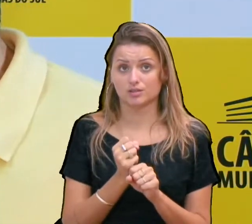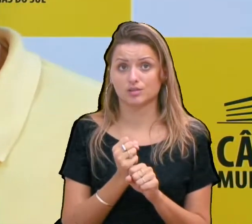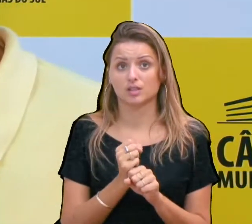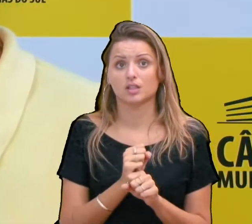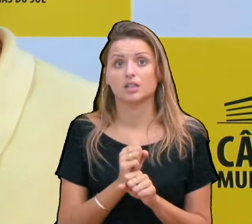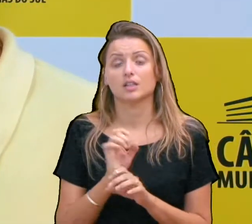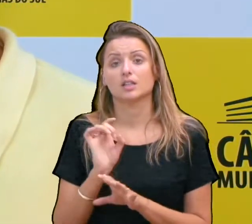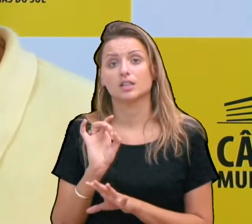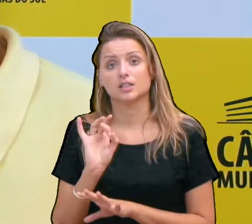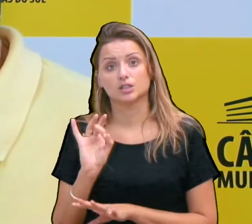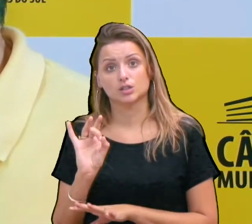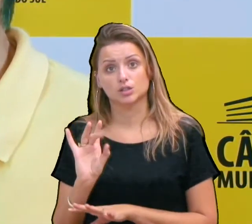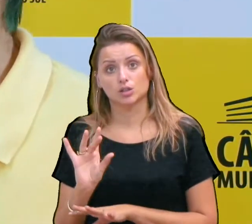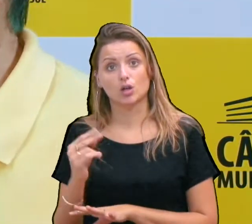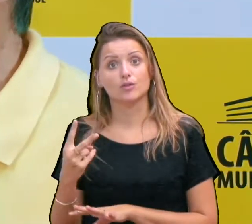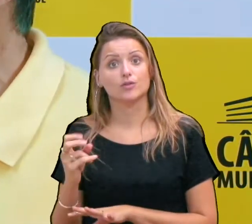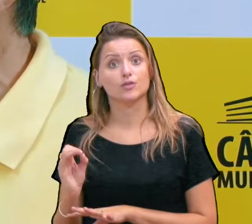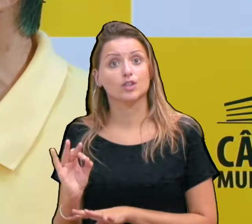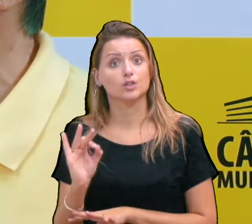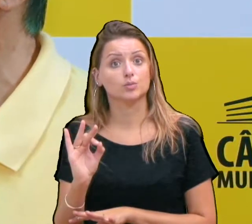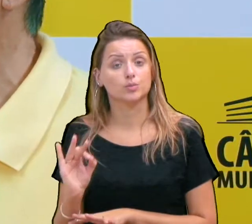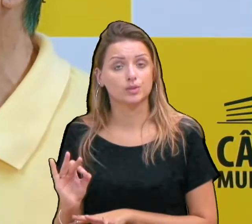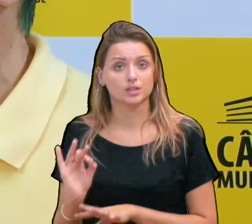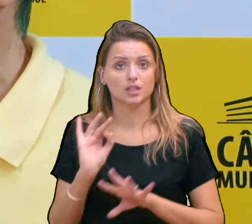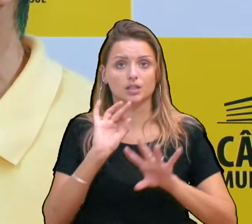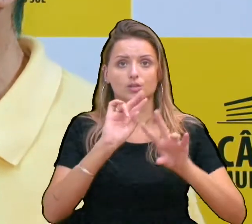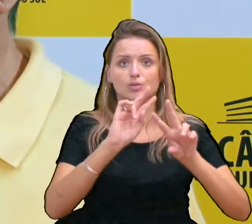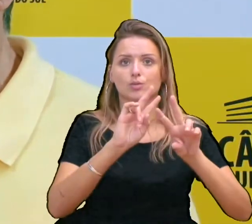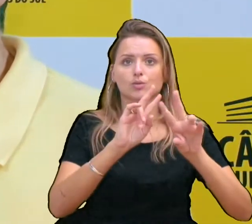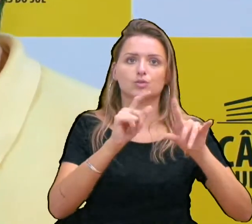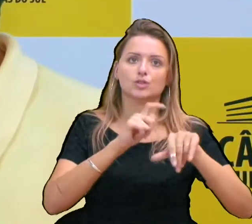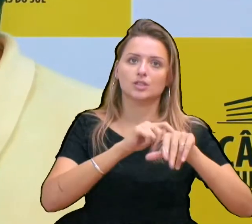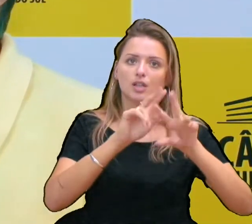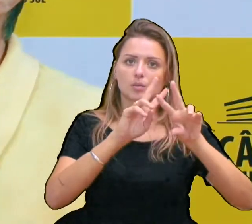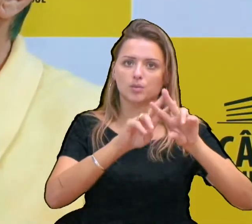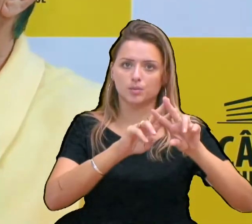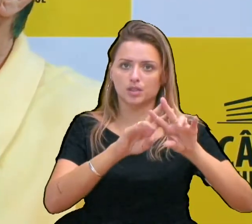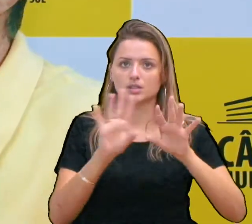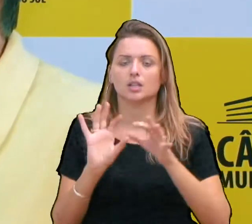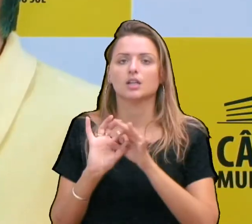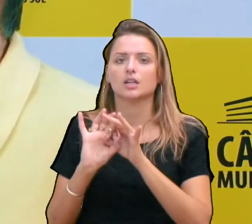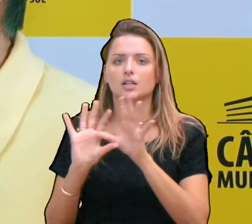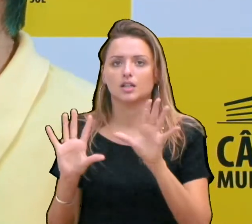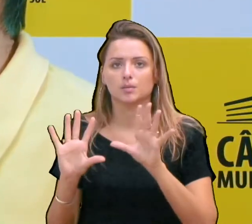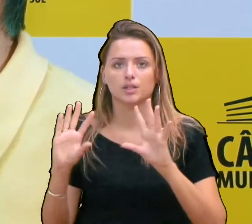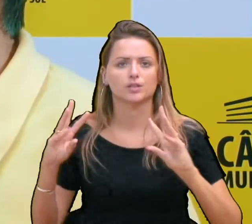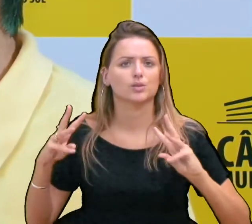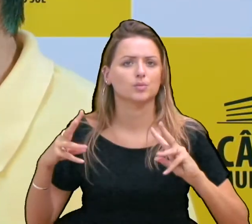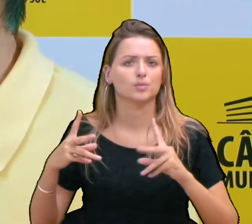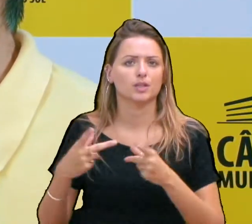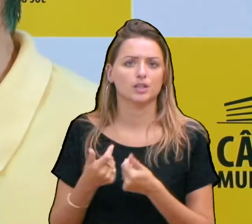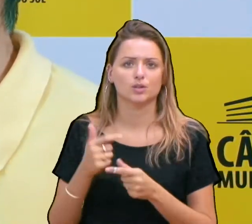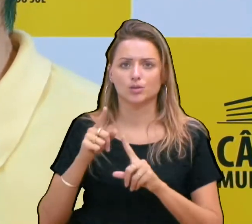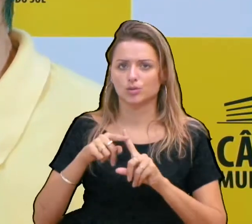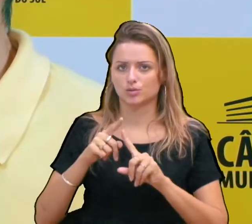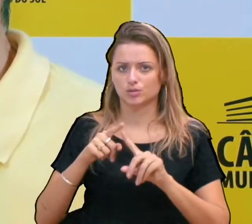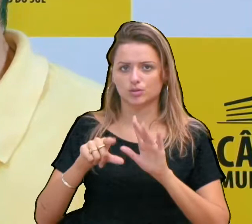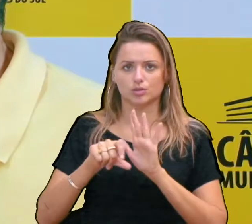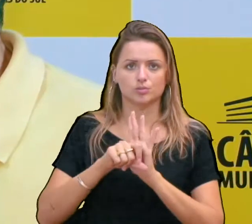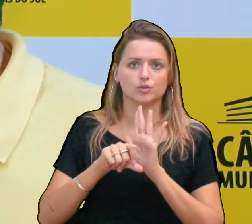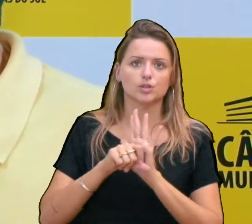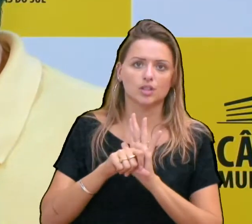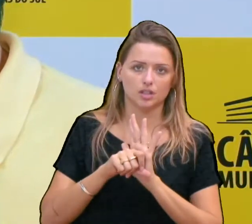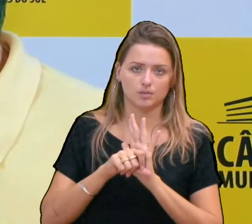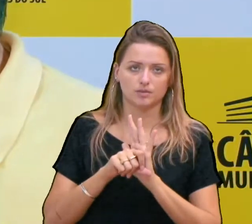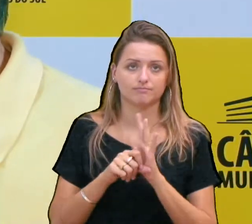para 1/5 da pena, ou seja, 20%. E o pior, liberou para todo e qualquer tipo de crime.